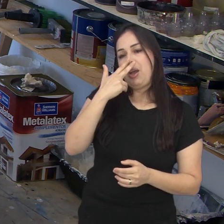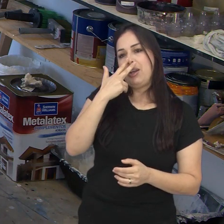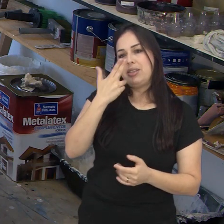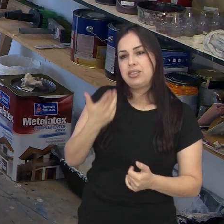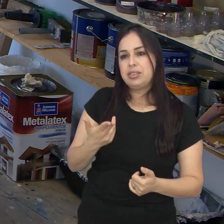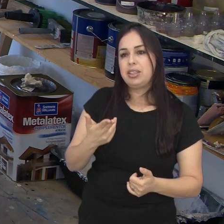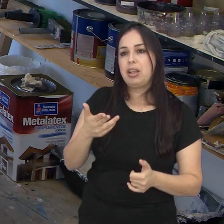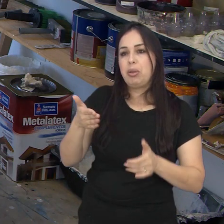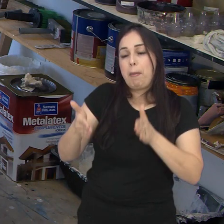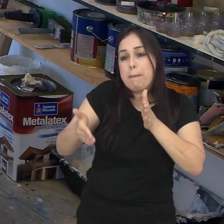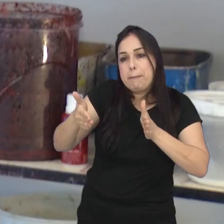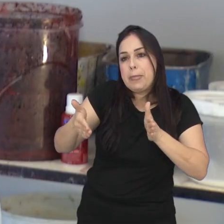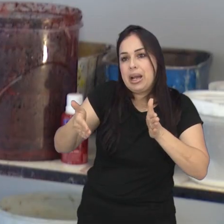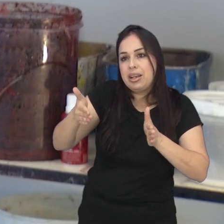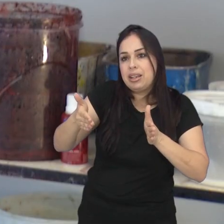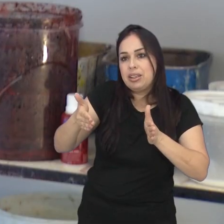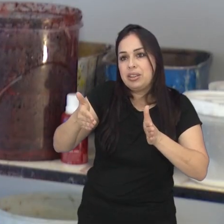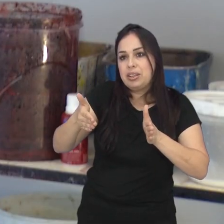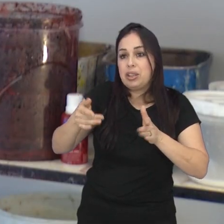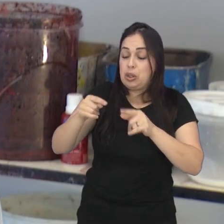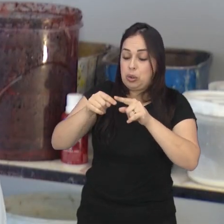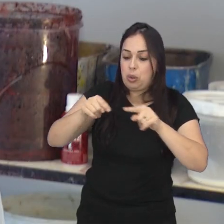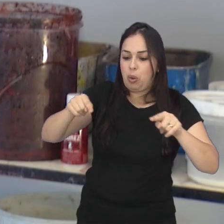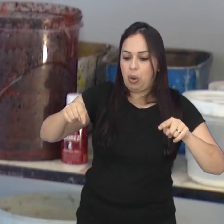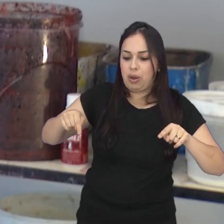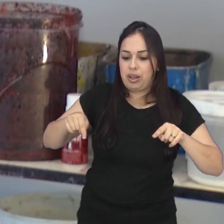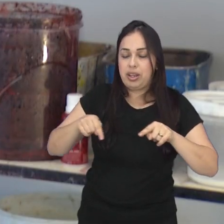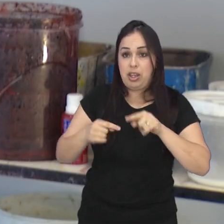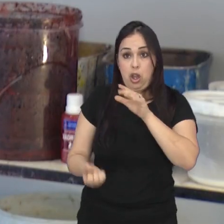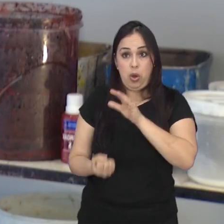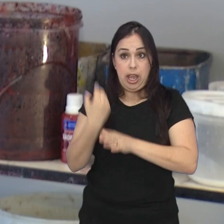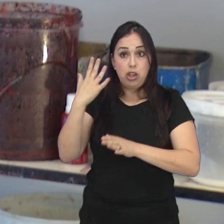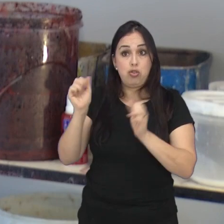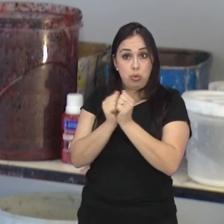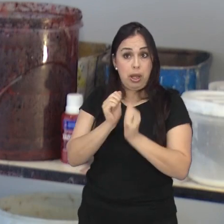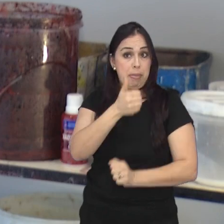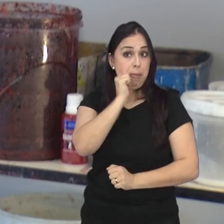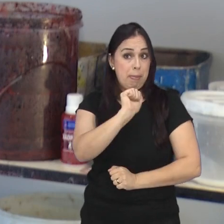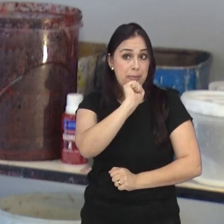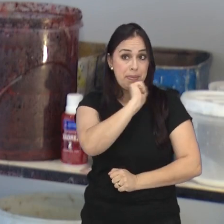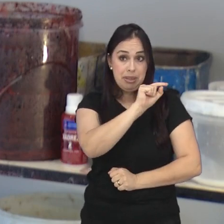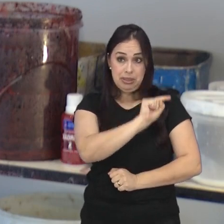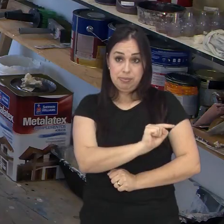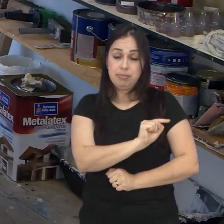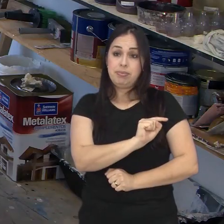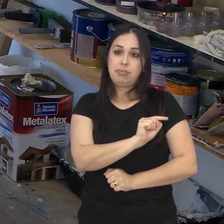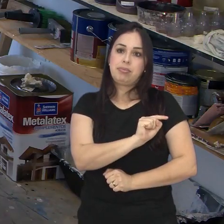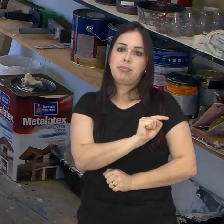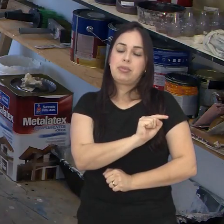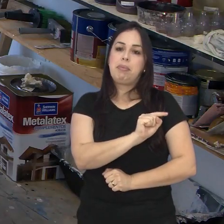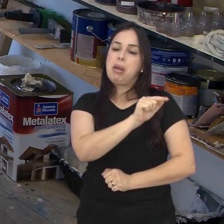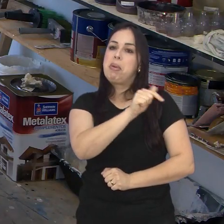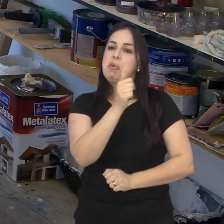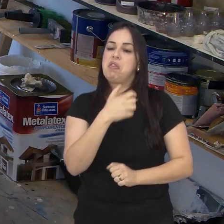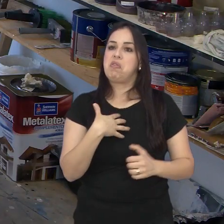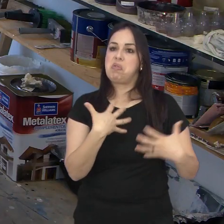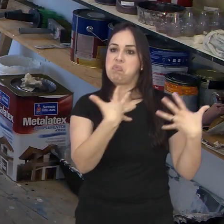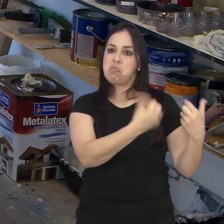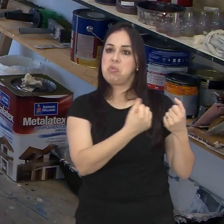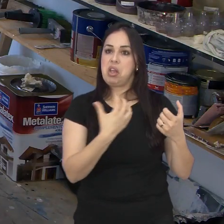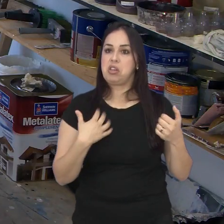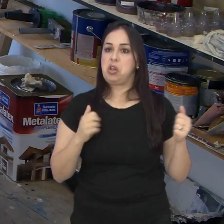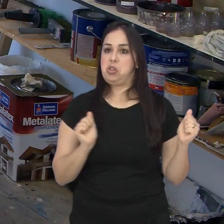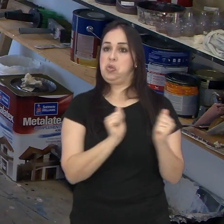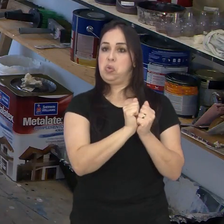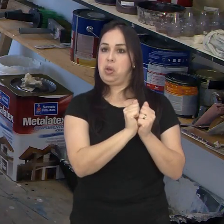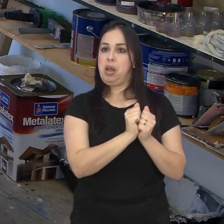que daí, dessa época do ateliê, que inclusive eu fiz junto com a minha mãe, né? Minha mãe foi e eu falei, eu vou também, né?